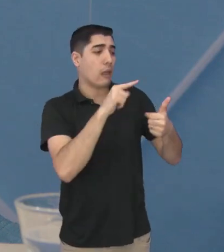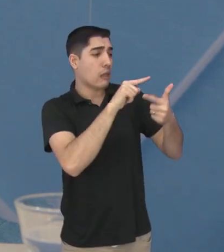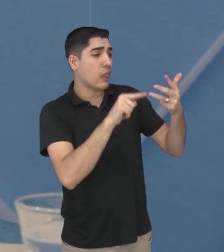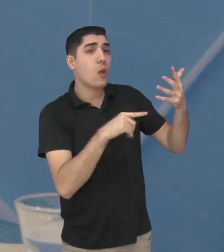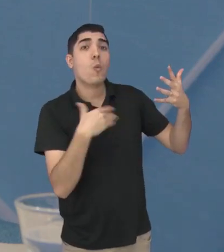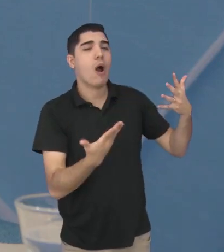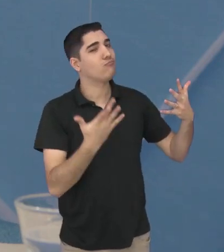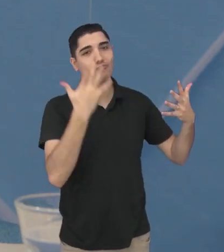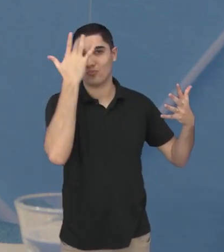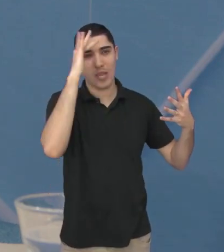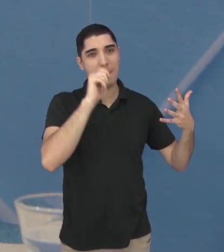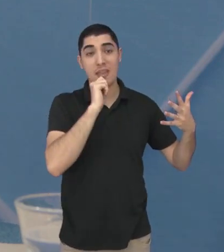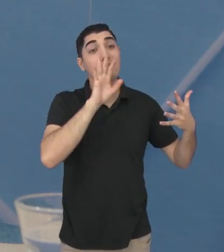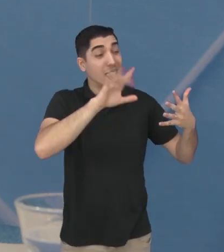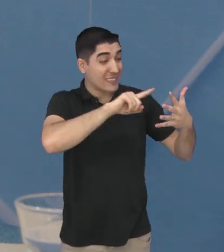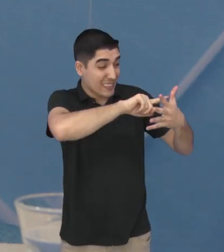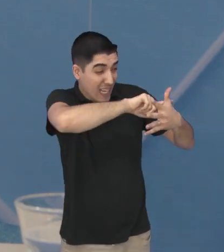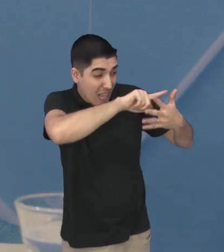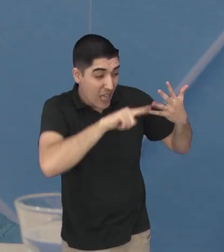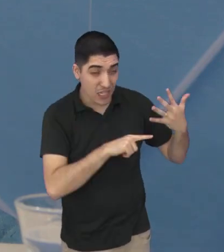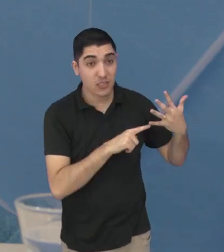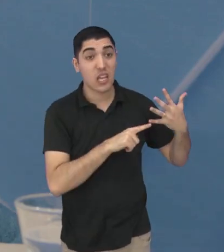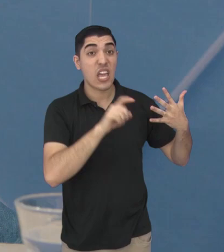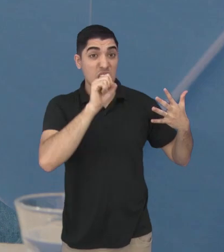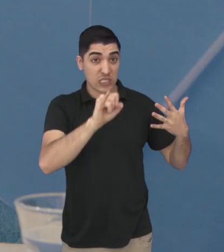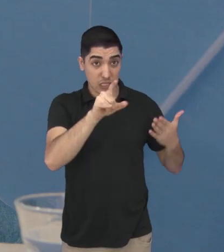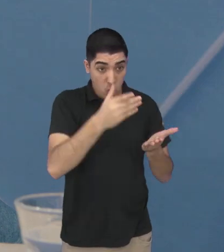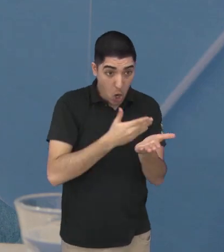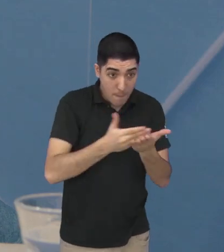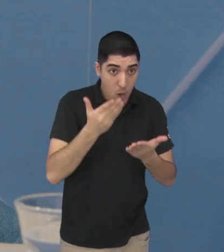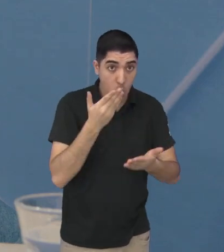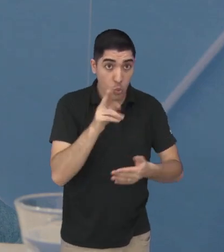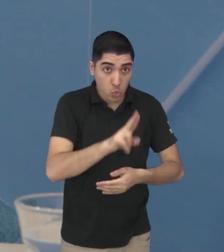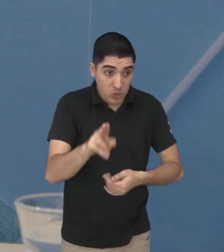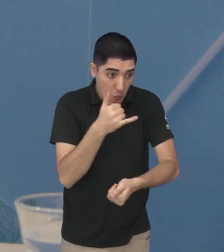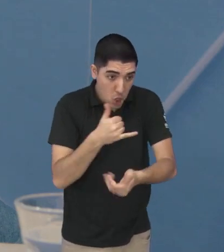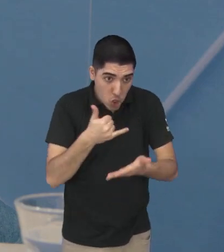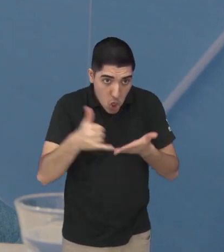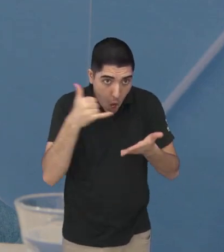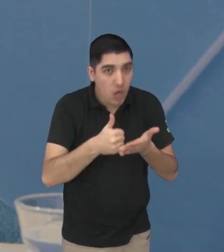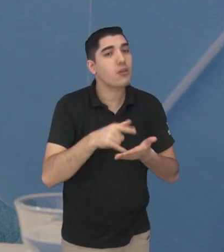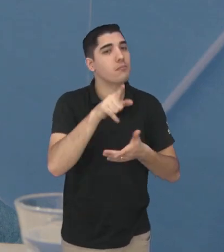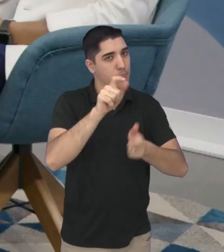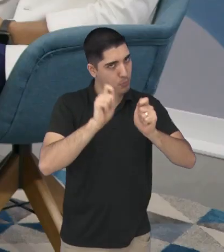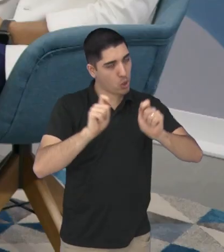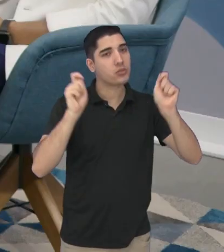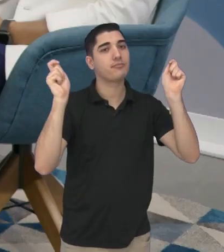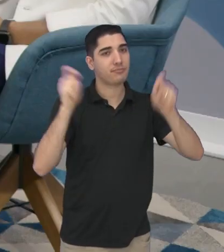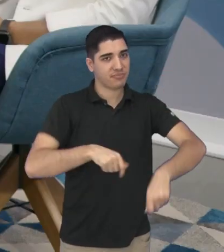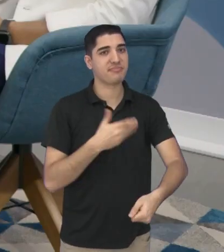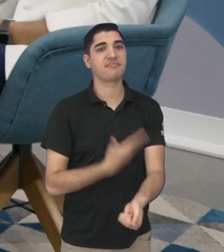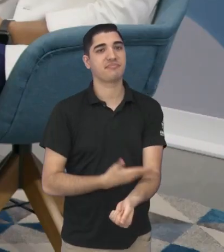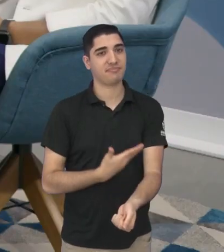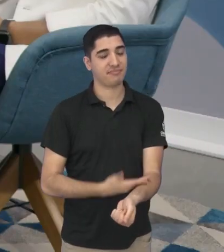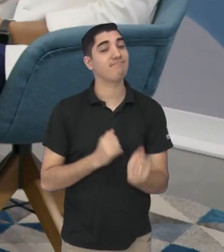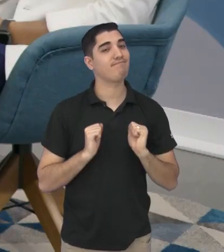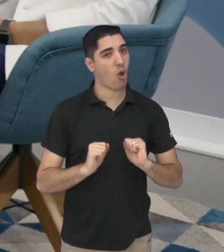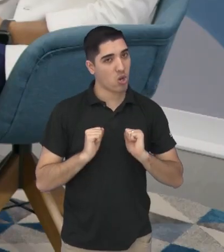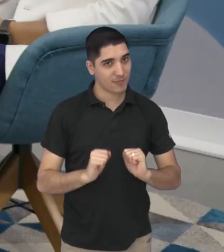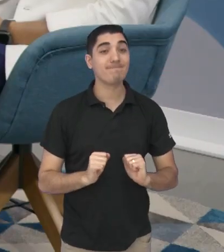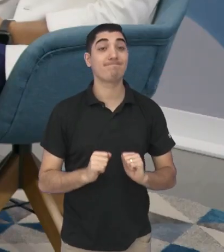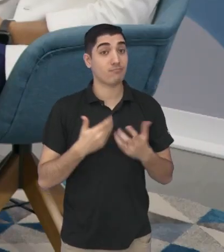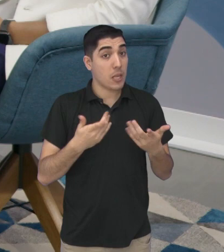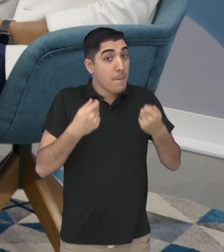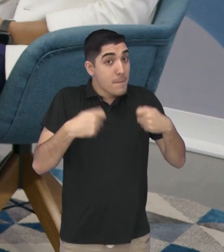grande questão qual é? É que se você começar a usar, você tem risco de se tornar. Então, a questão é você